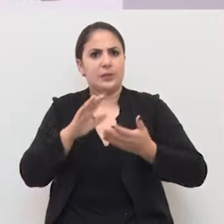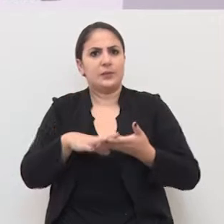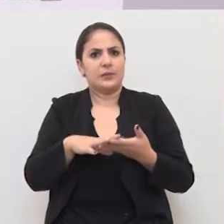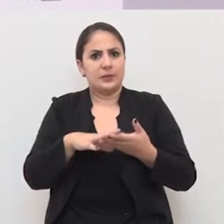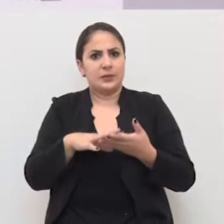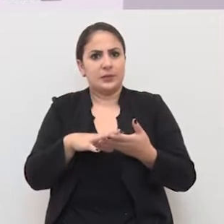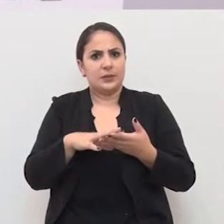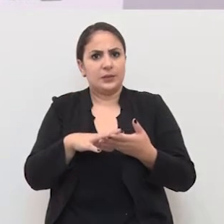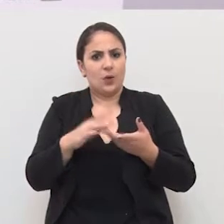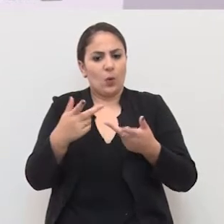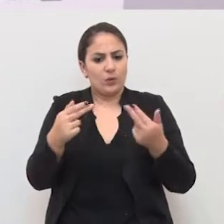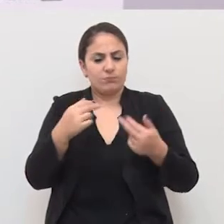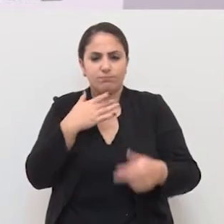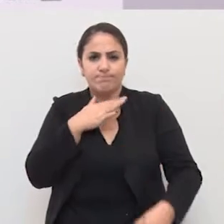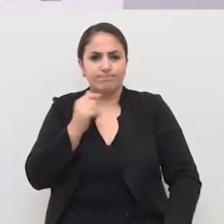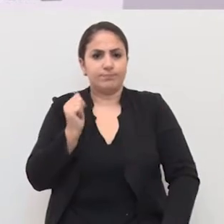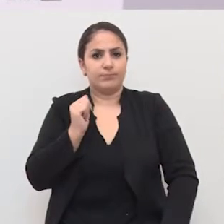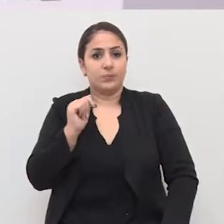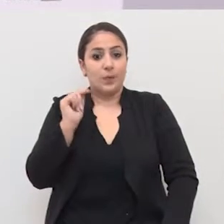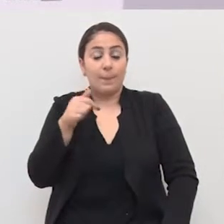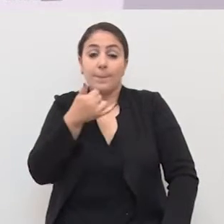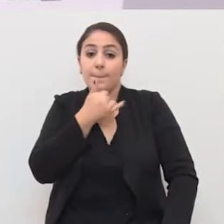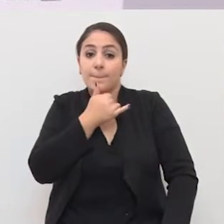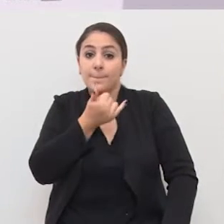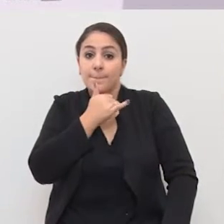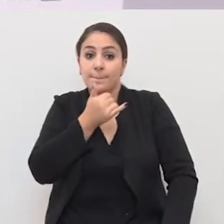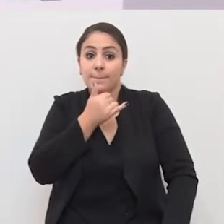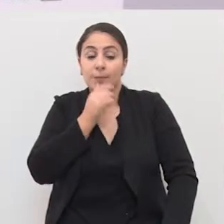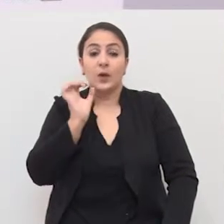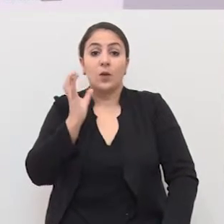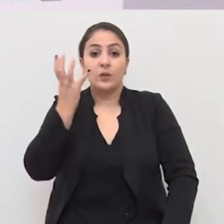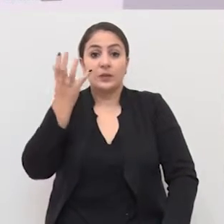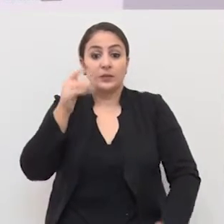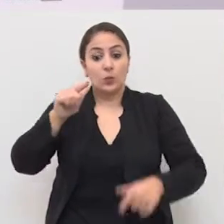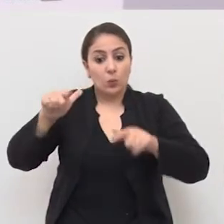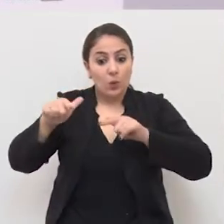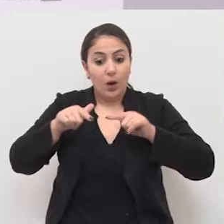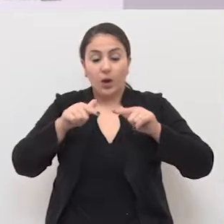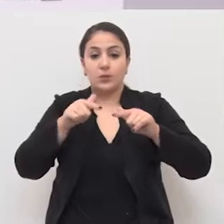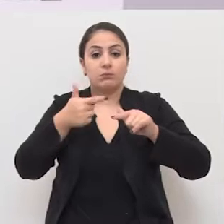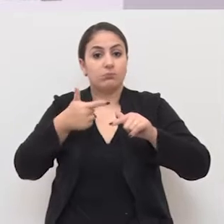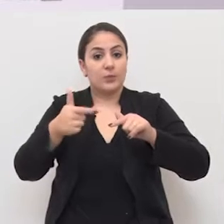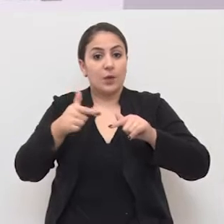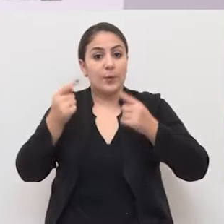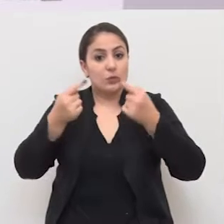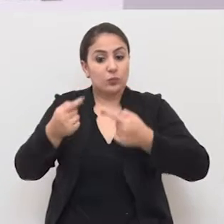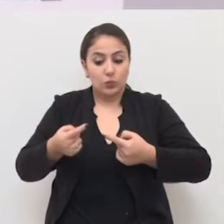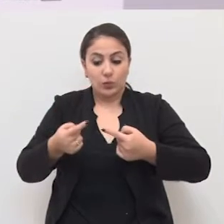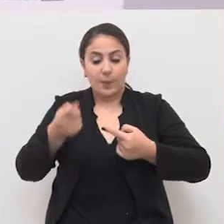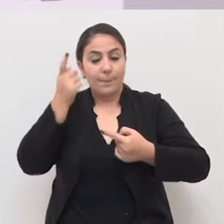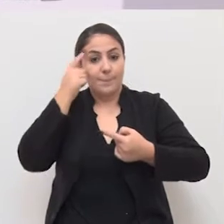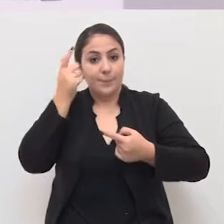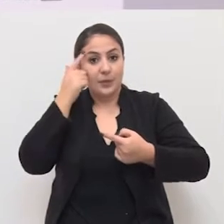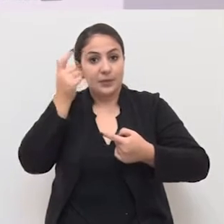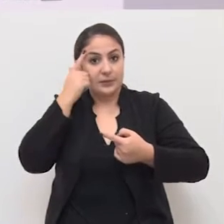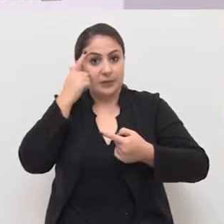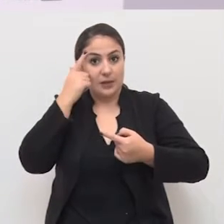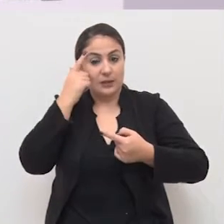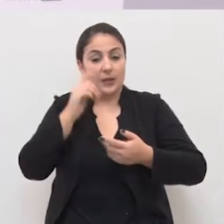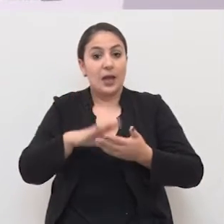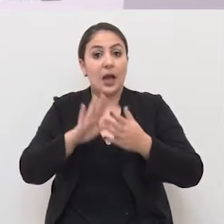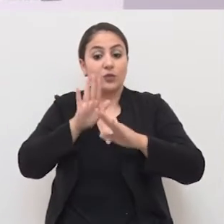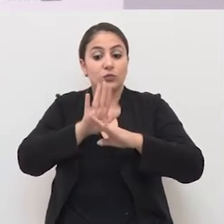de agressão, de importuno. E infelizmente os estabelecimentos ainda não contam com uma estrutura pensada